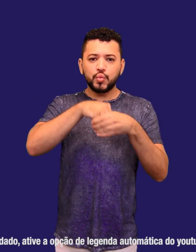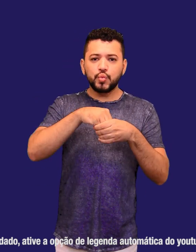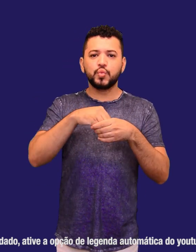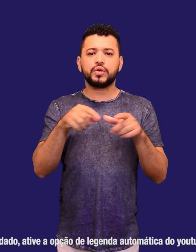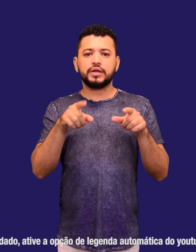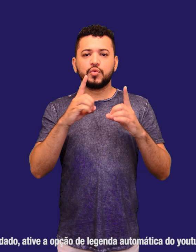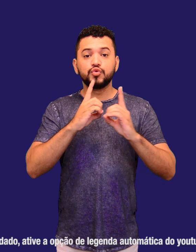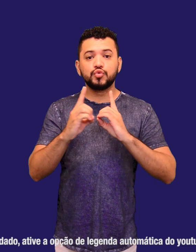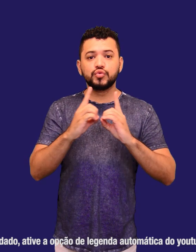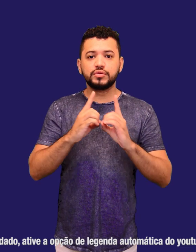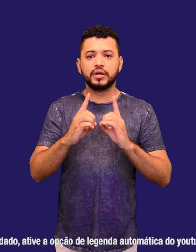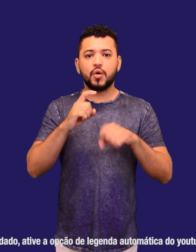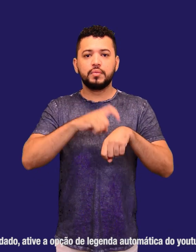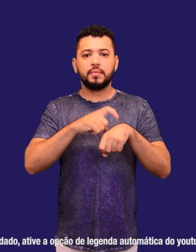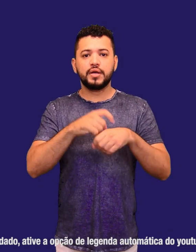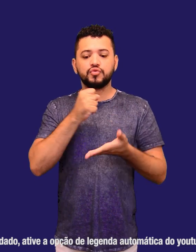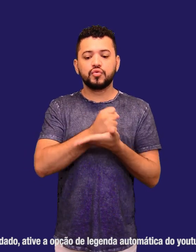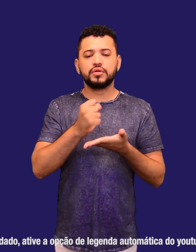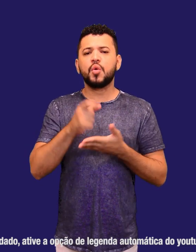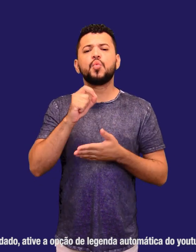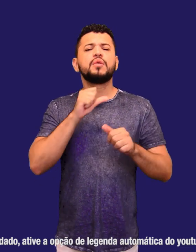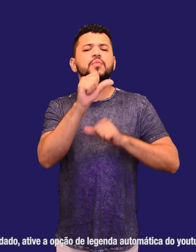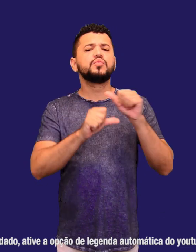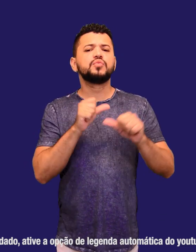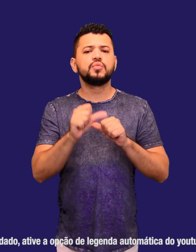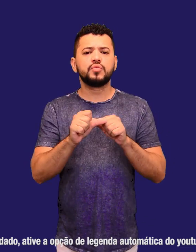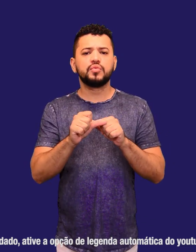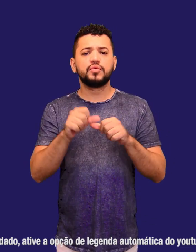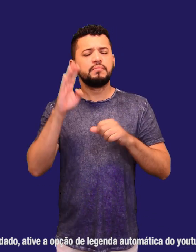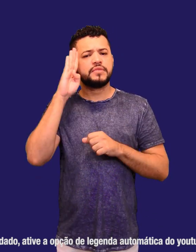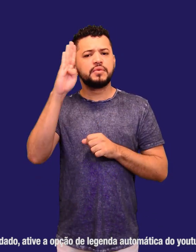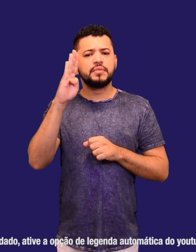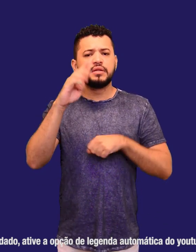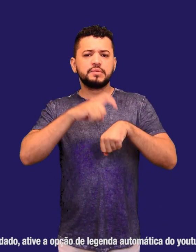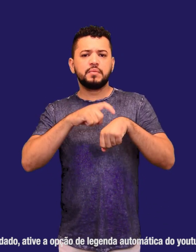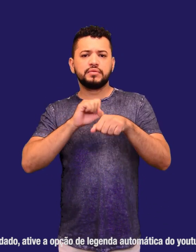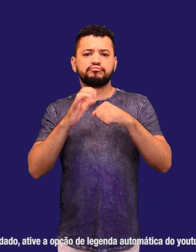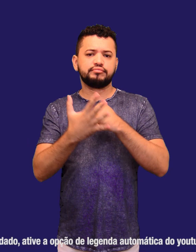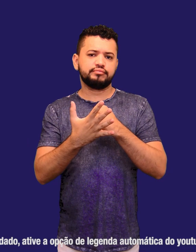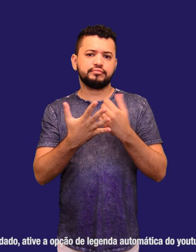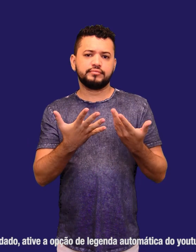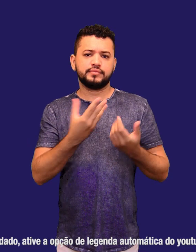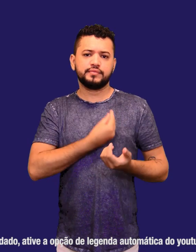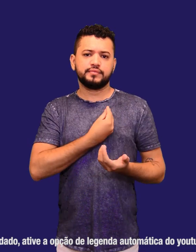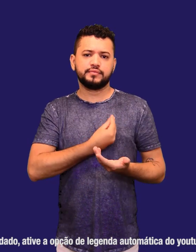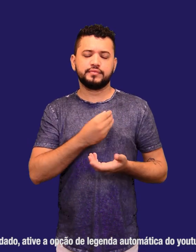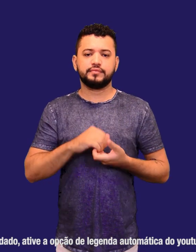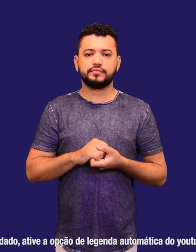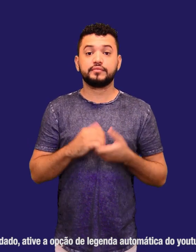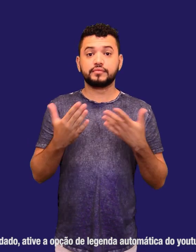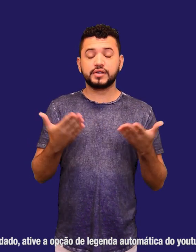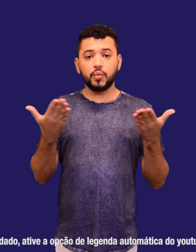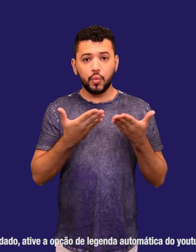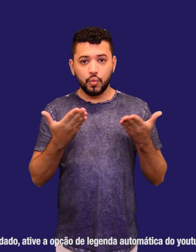nesse processo. Mas o que mudou de um tempo para cá, principalmente nesse período que nós estamos vivendo aí de pandemia? Hoje a gente